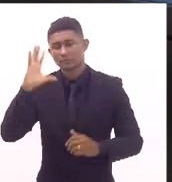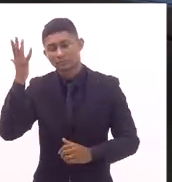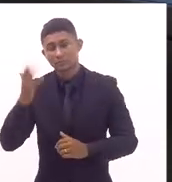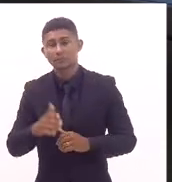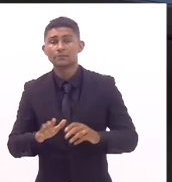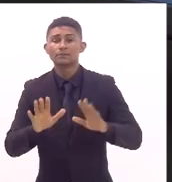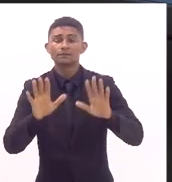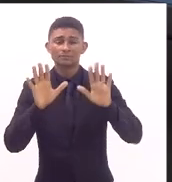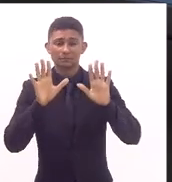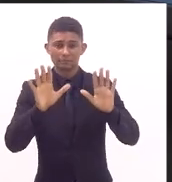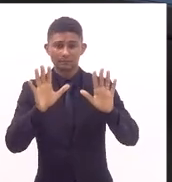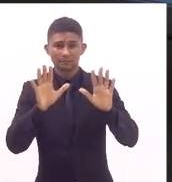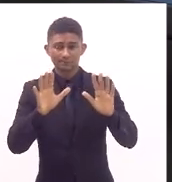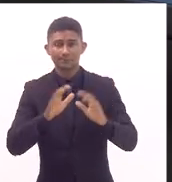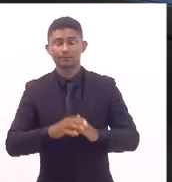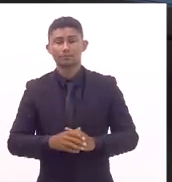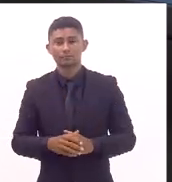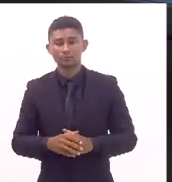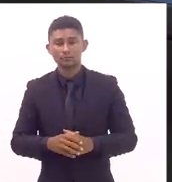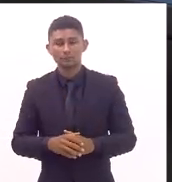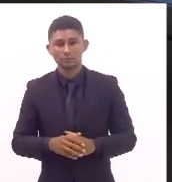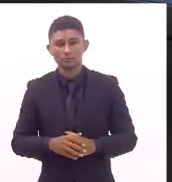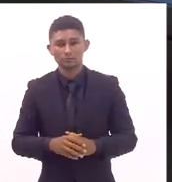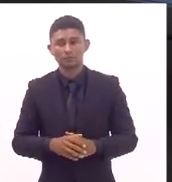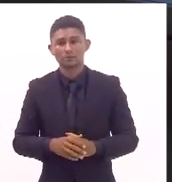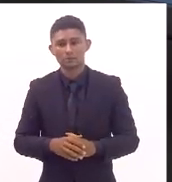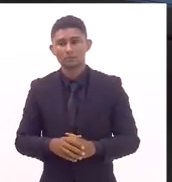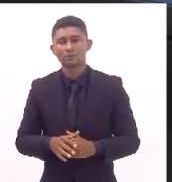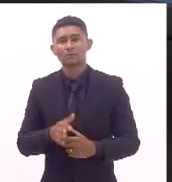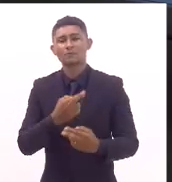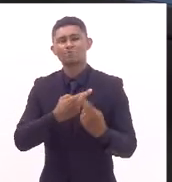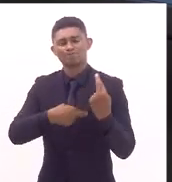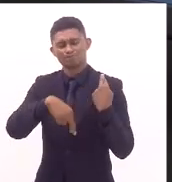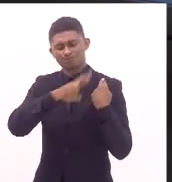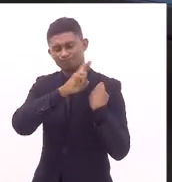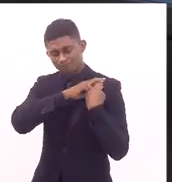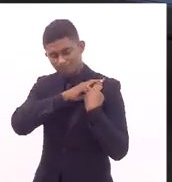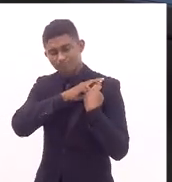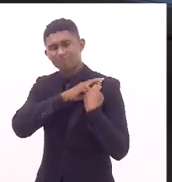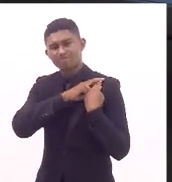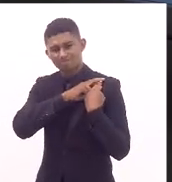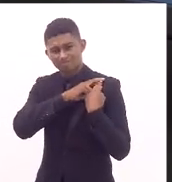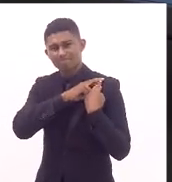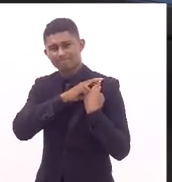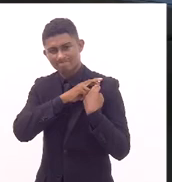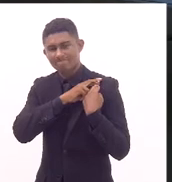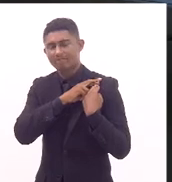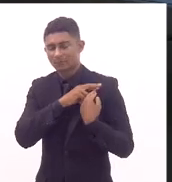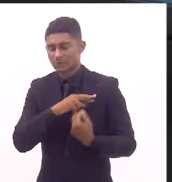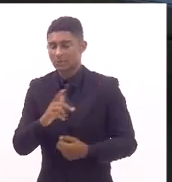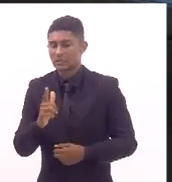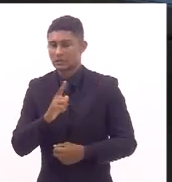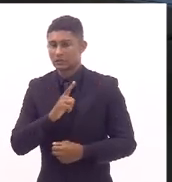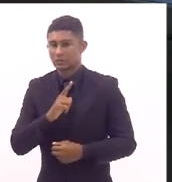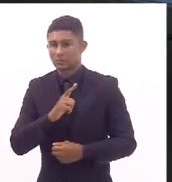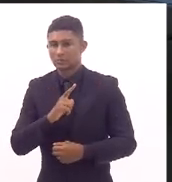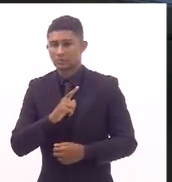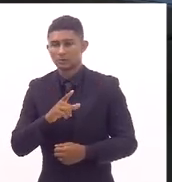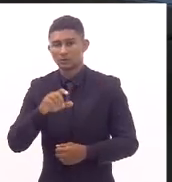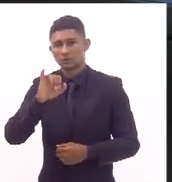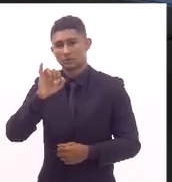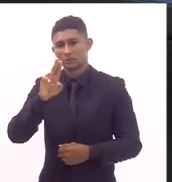ver mais e com uma responsabilidade muito grande E aí